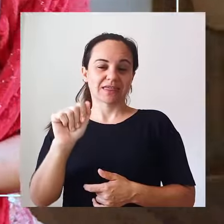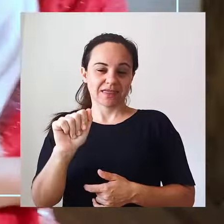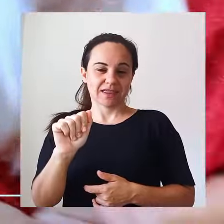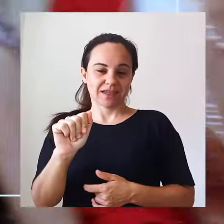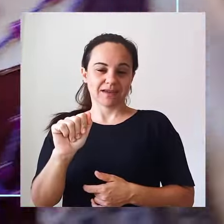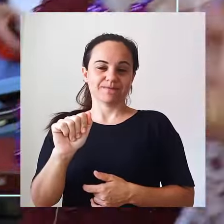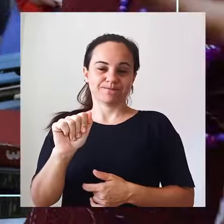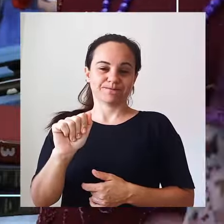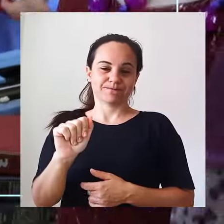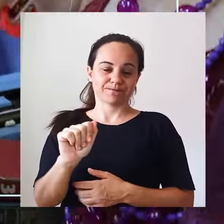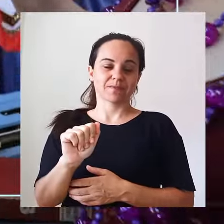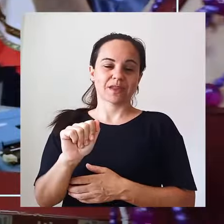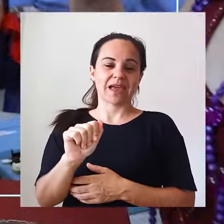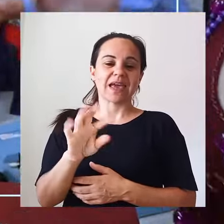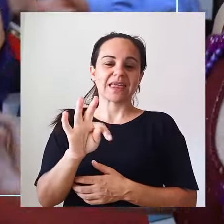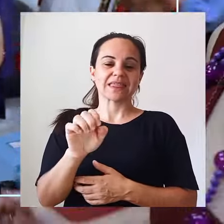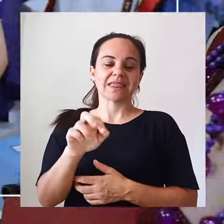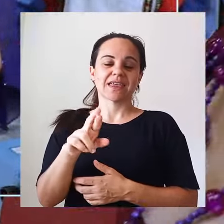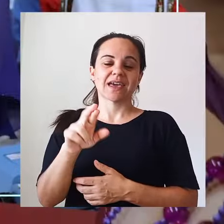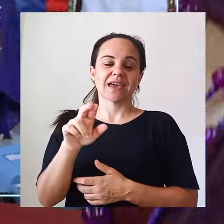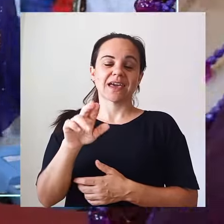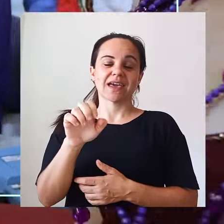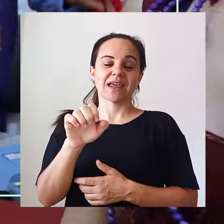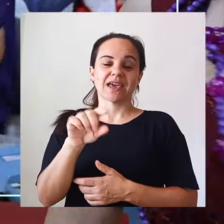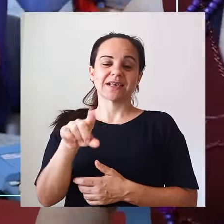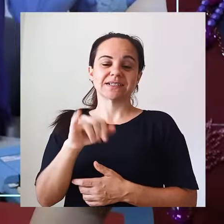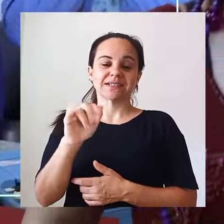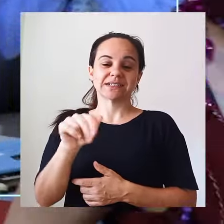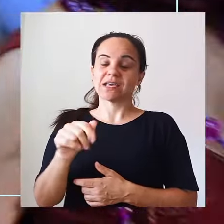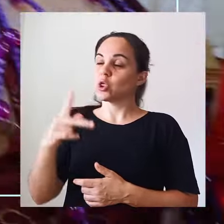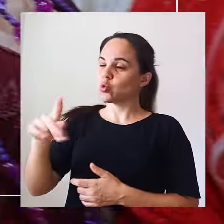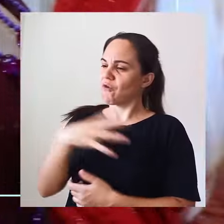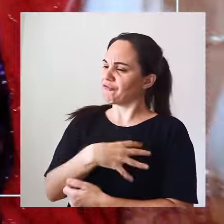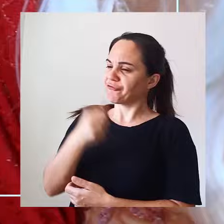Laurinda Terezinha! Tua filha!